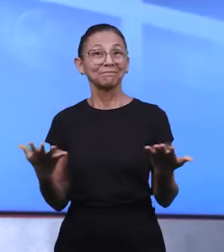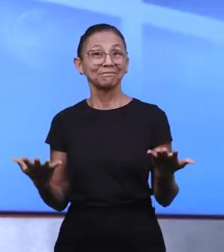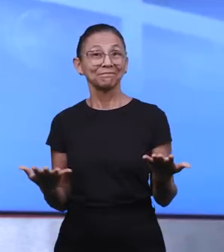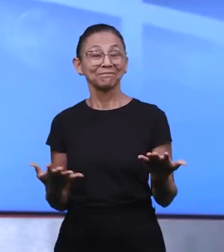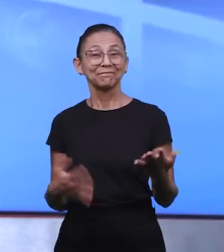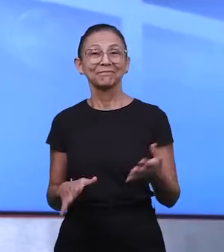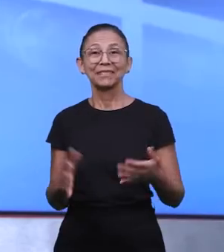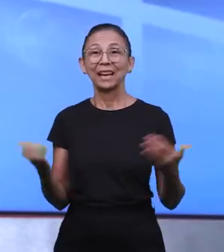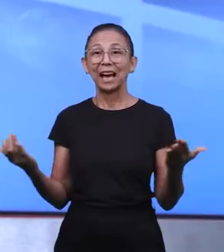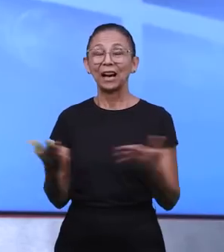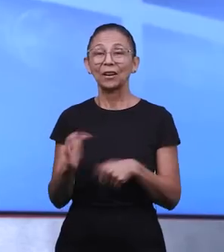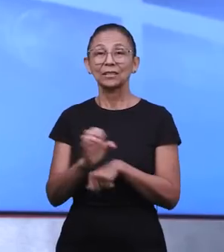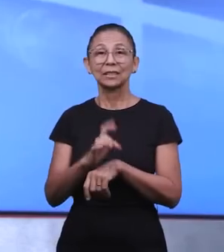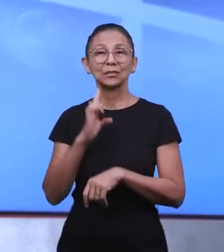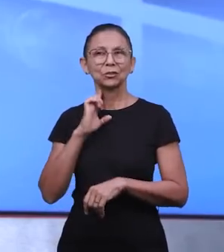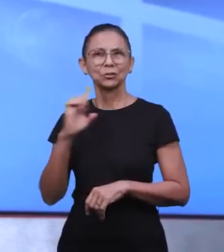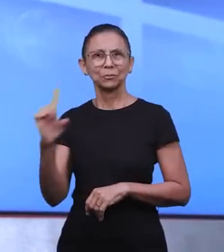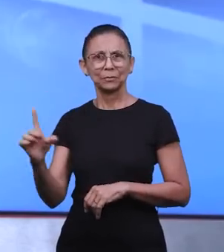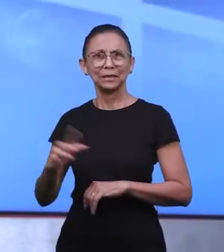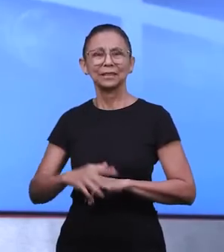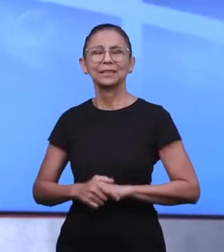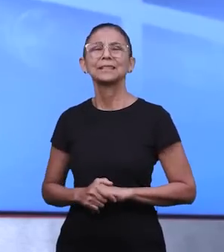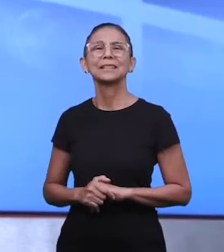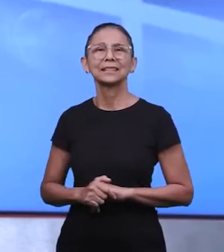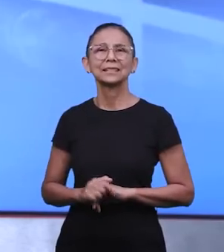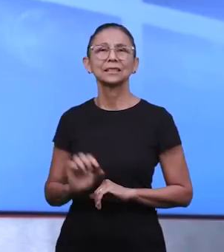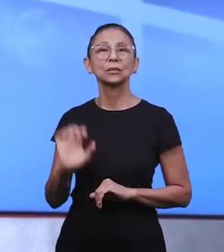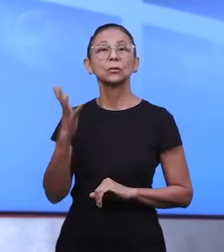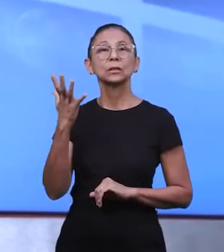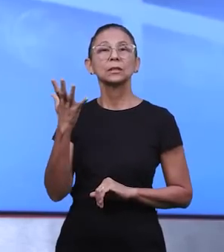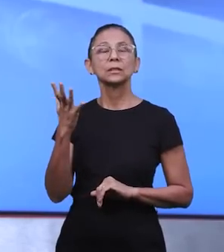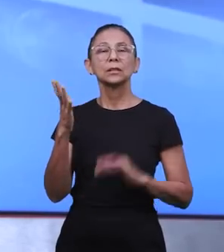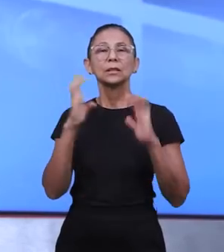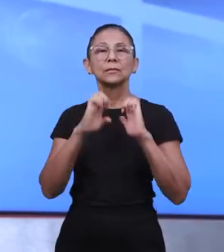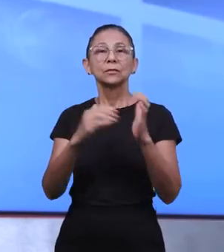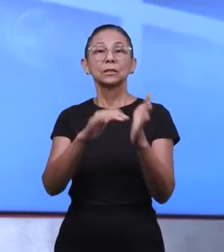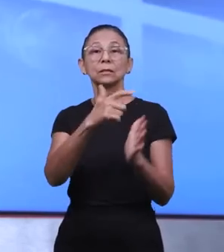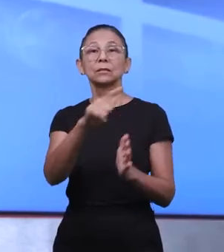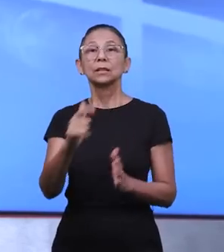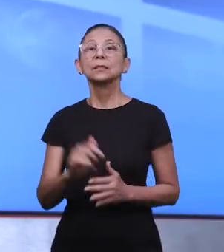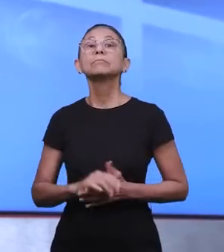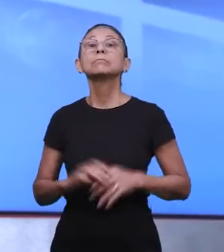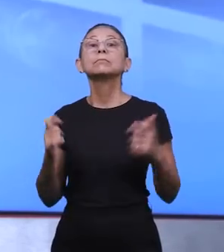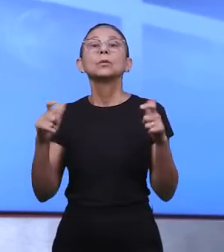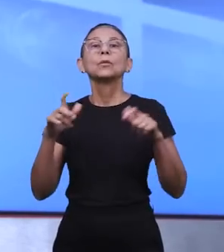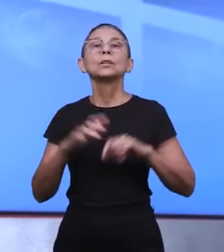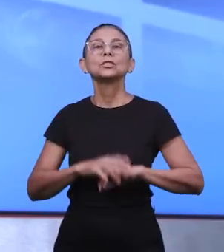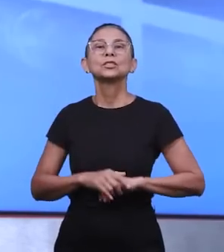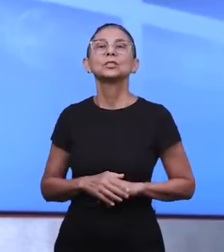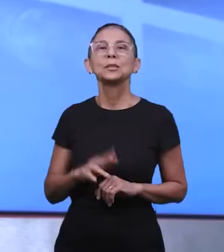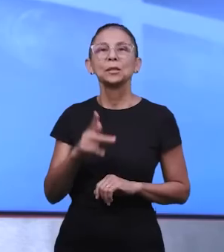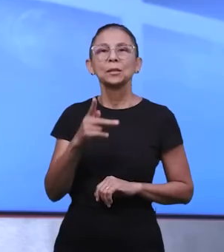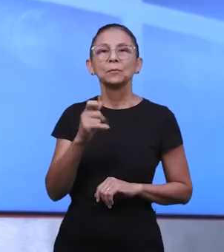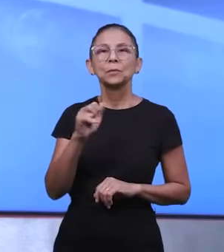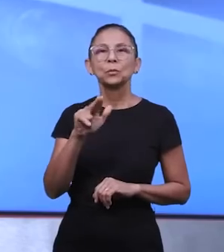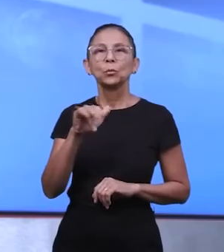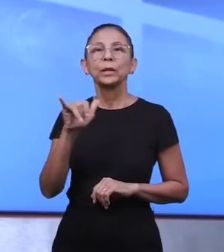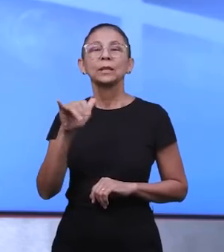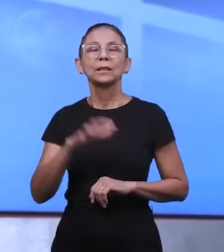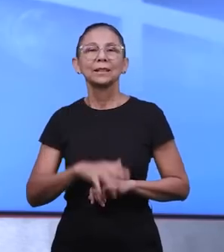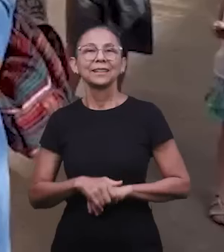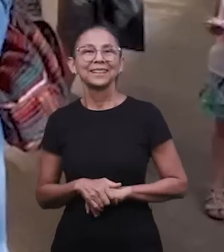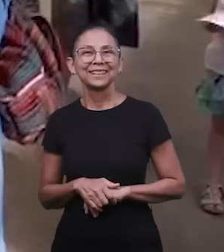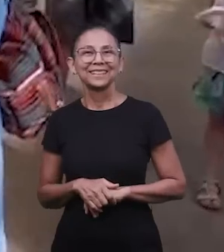Da Bahia para o estado de Minas Gerais, com a realização do Evangelho Sem Fronteiras. Sabe aonde? Ali na cidade de Piuí, em